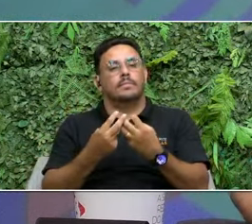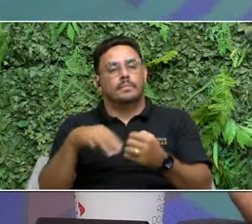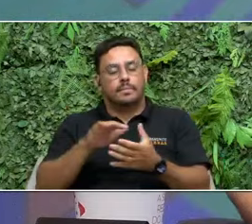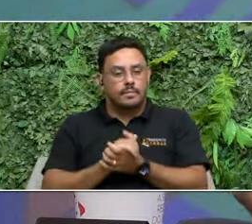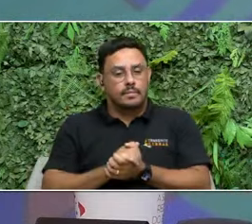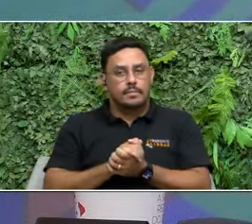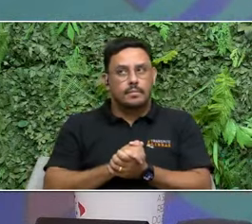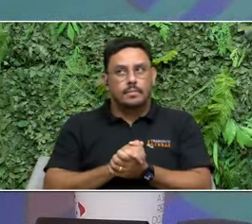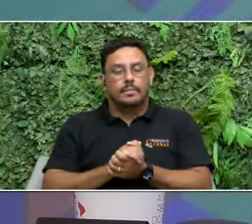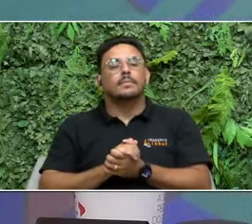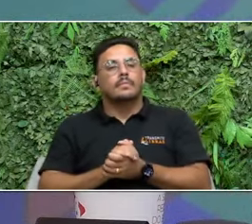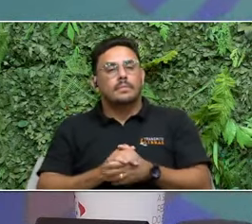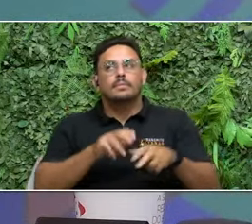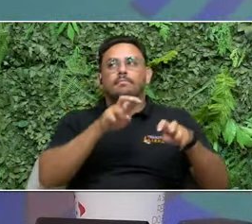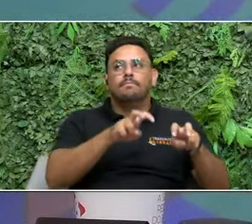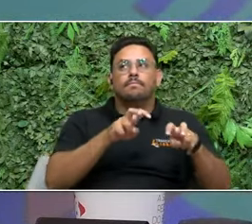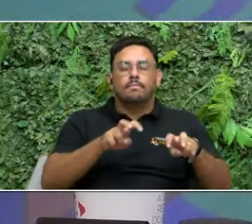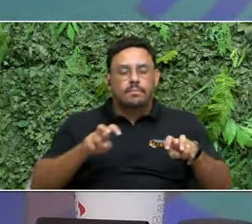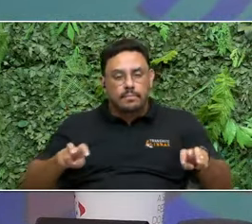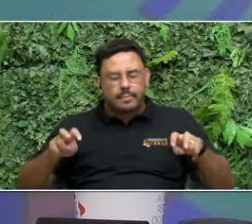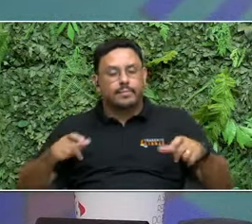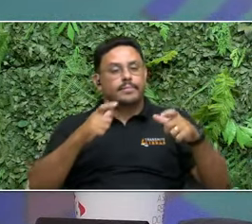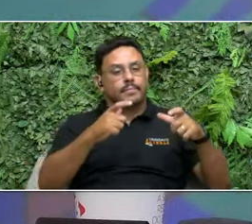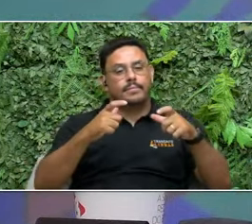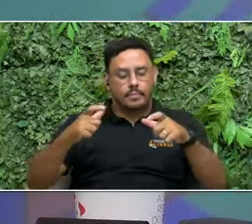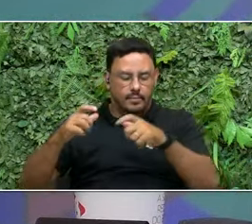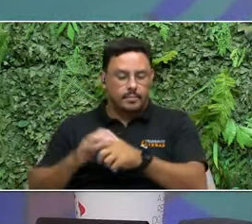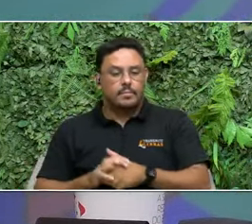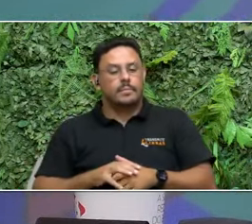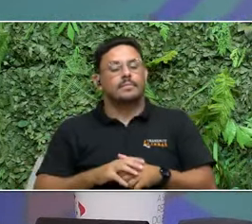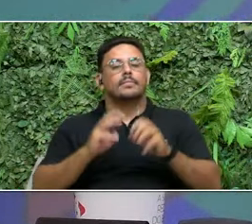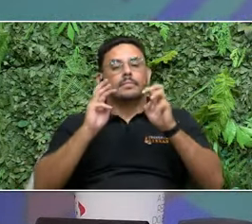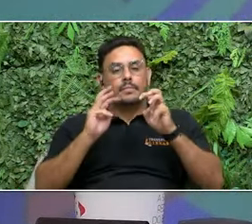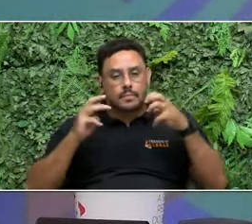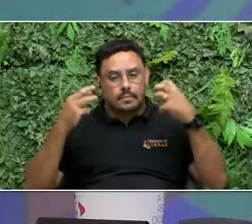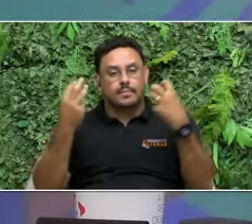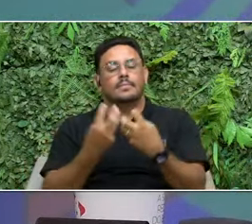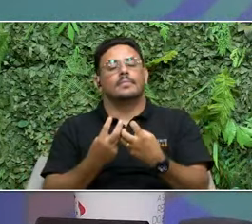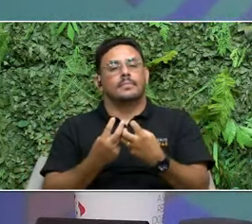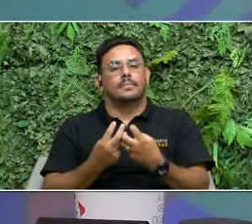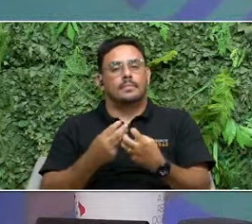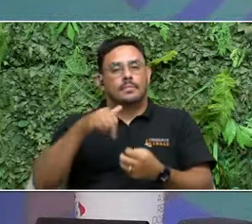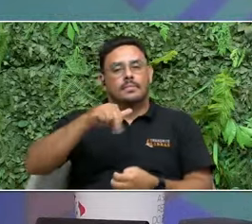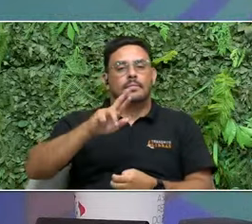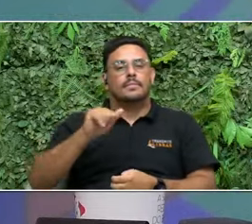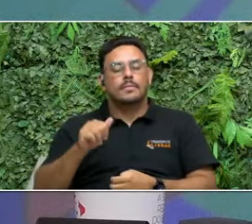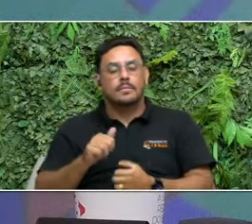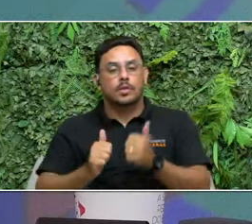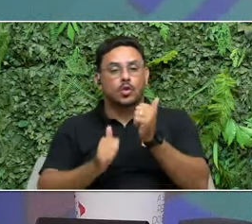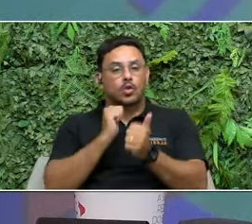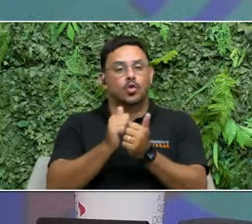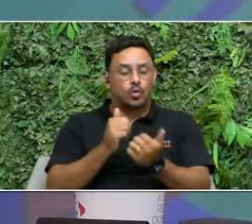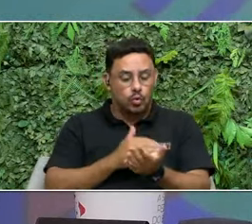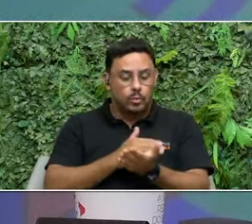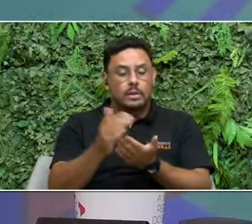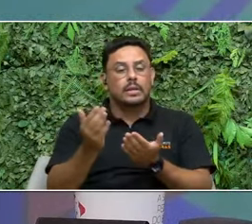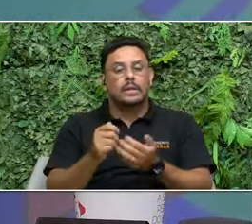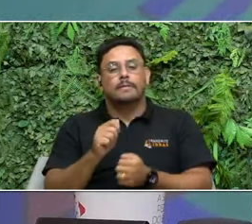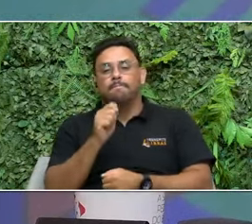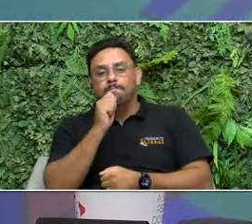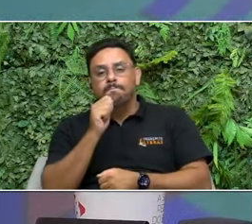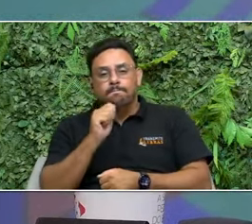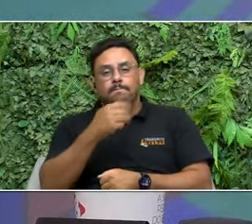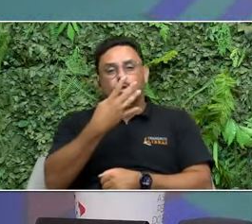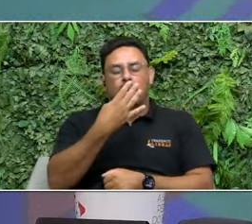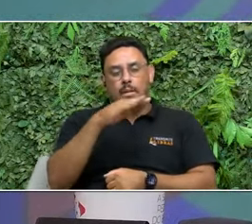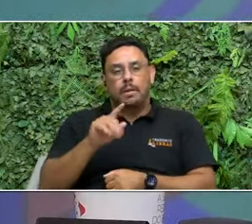é tomando seu lugar aí na arena MRV para esse jogaço que vai começar daqui a pouquinho 4:30